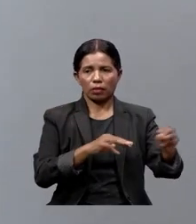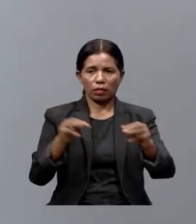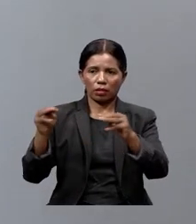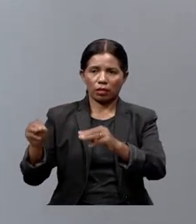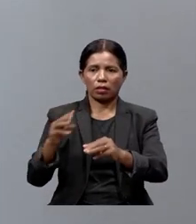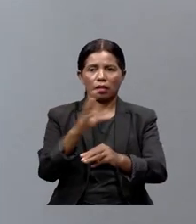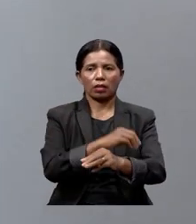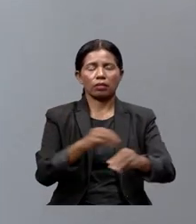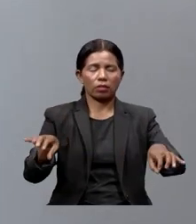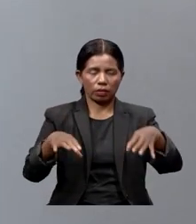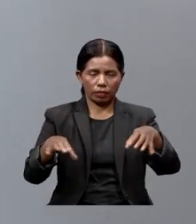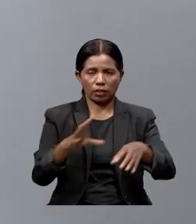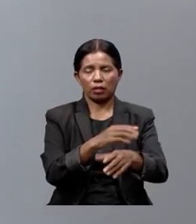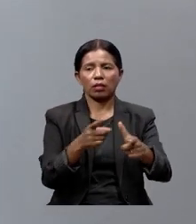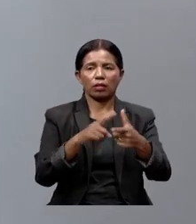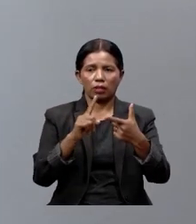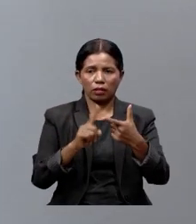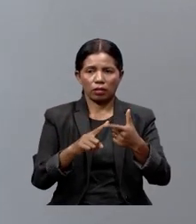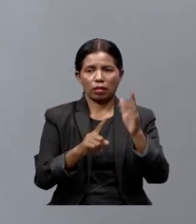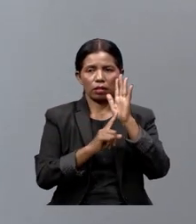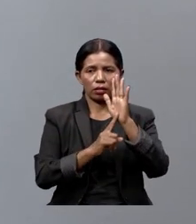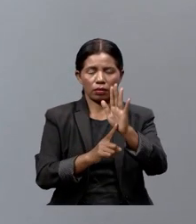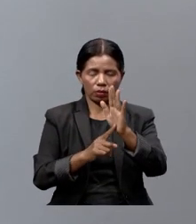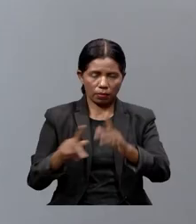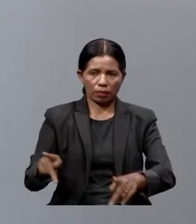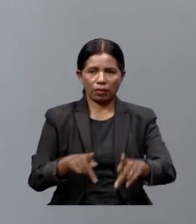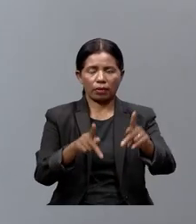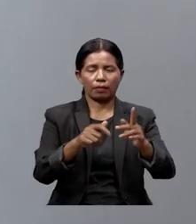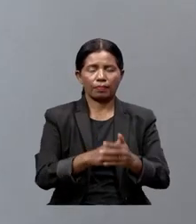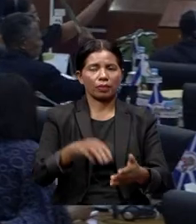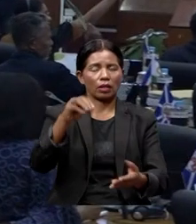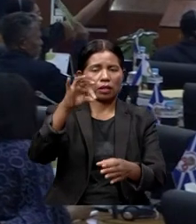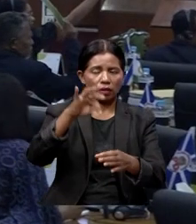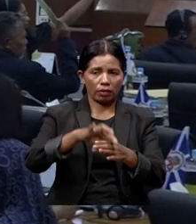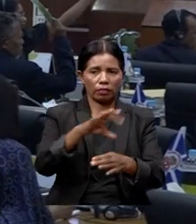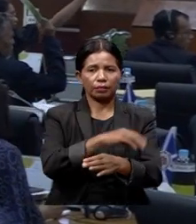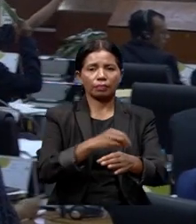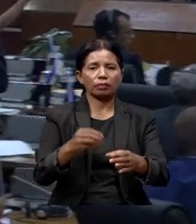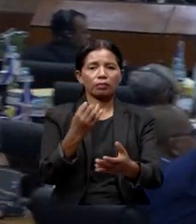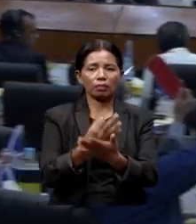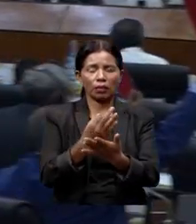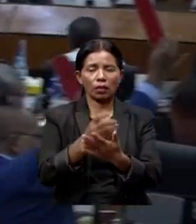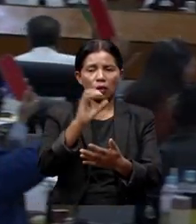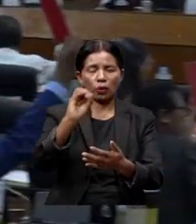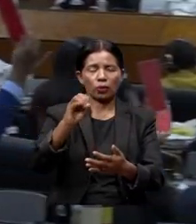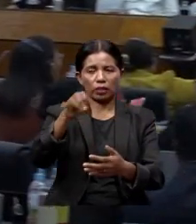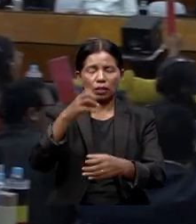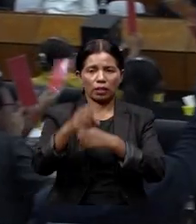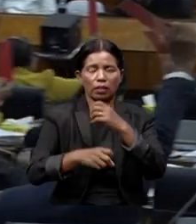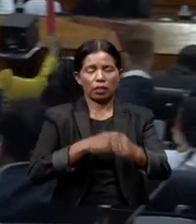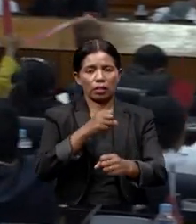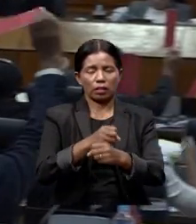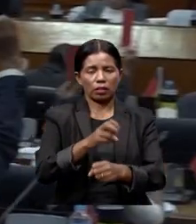categoria bens de serviço, não mostra ia transferências públicas. Então, e a votação final global, né? Orçamento Geral do Estado batina em